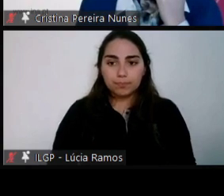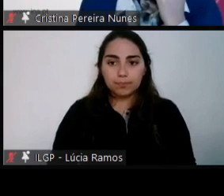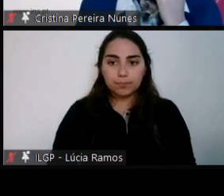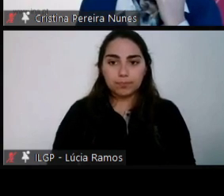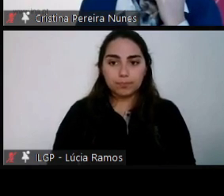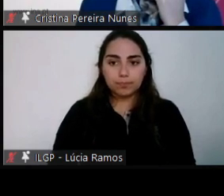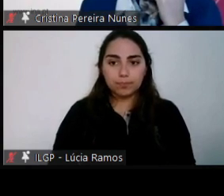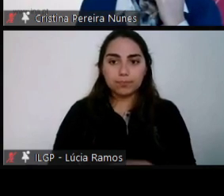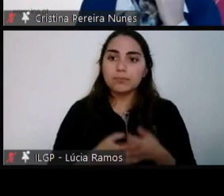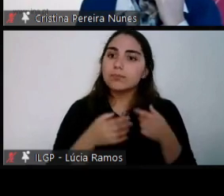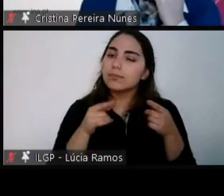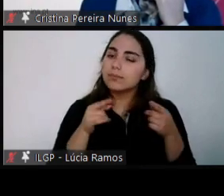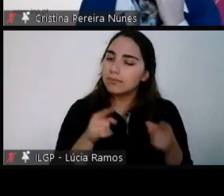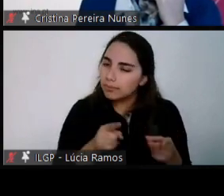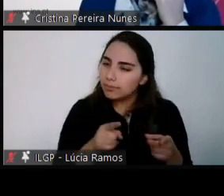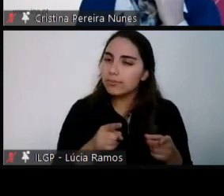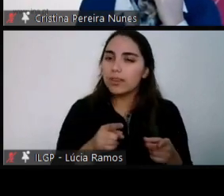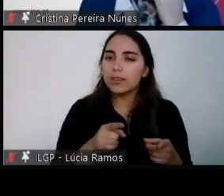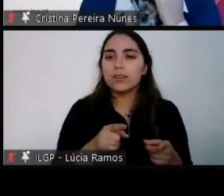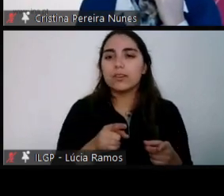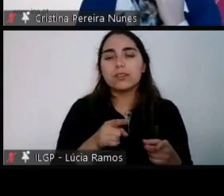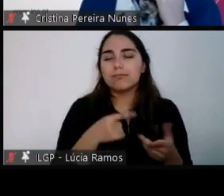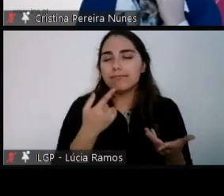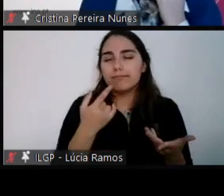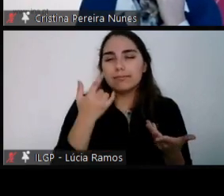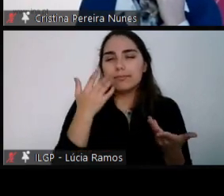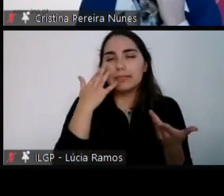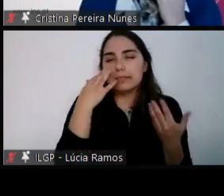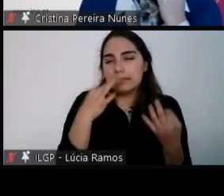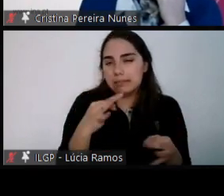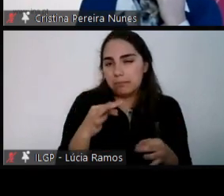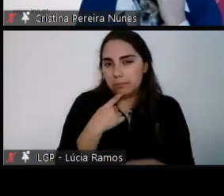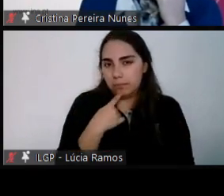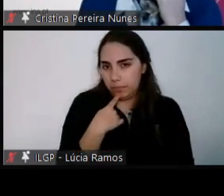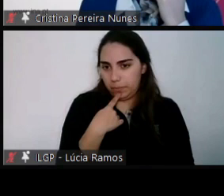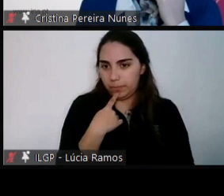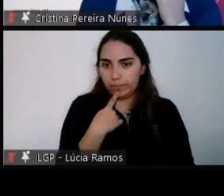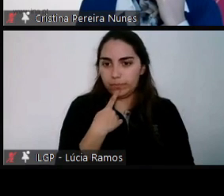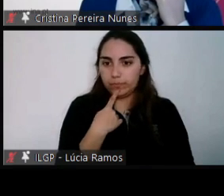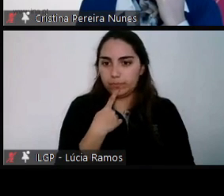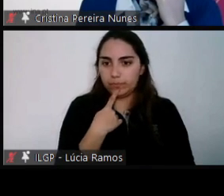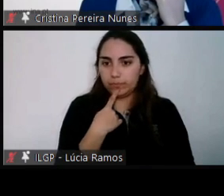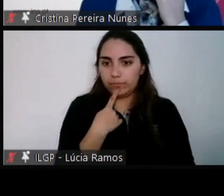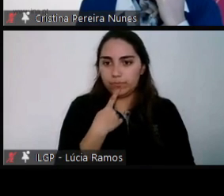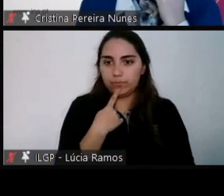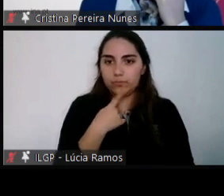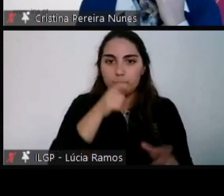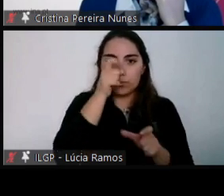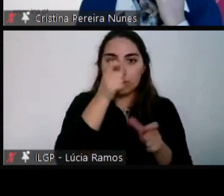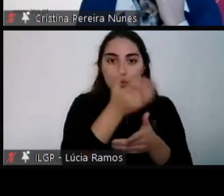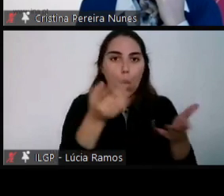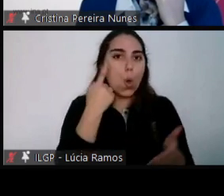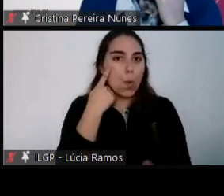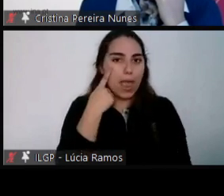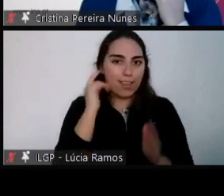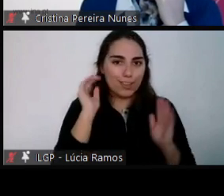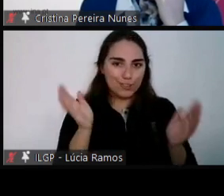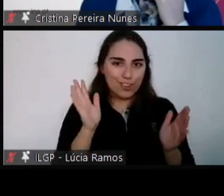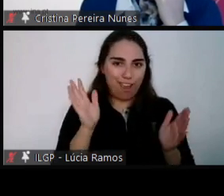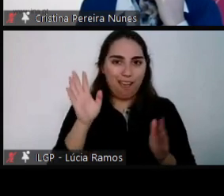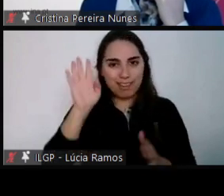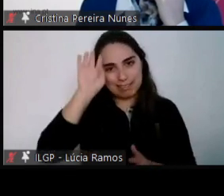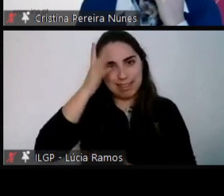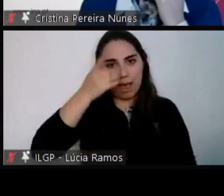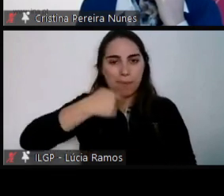Aliás, isso constata-se de uma forma extremamente simples, que é, aliás, quem me conhece aqui na plateia, muita gente conhece, sabe que eu sou da área de